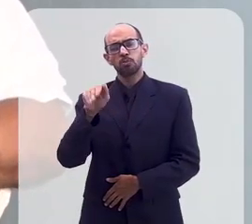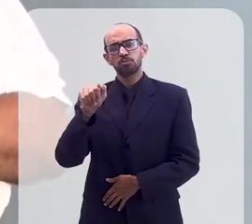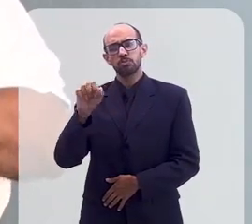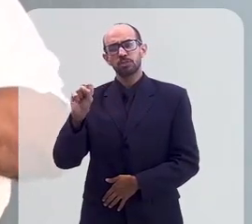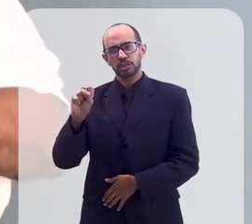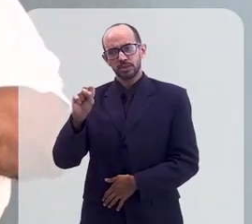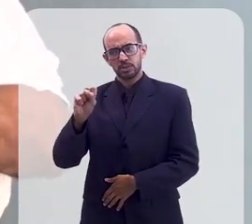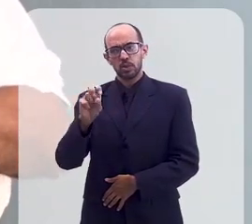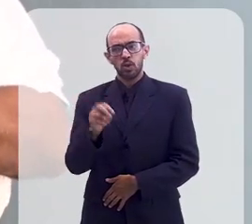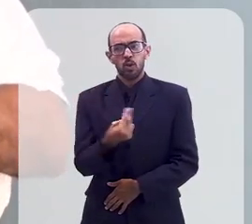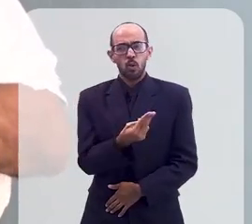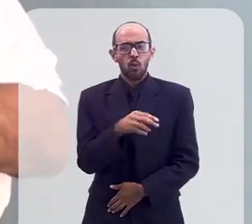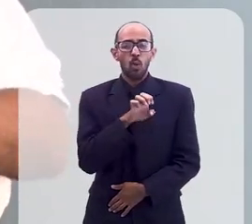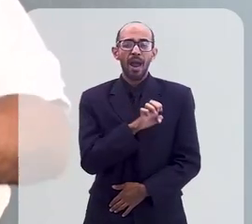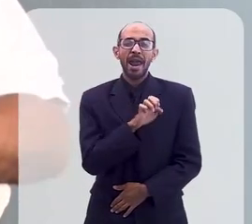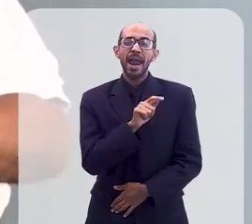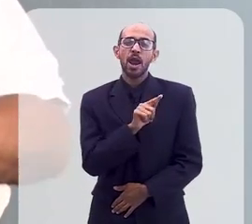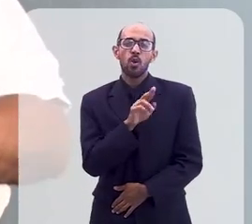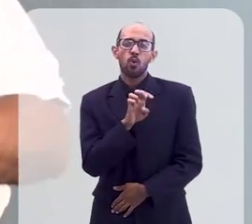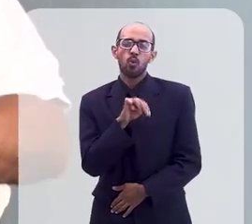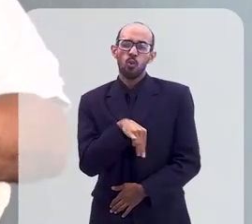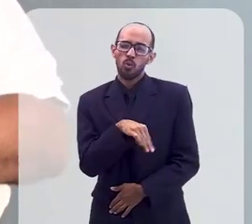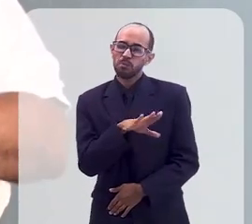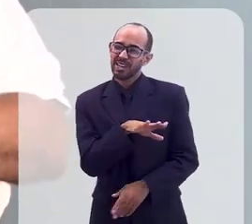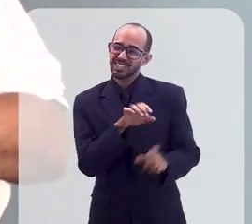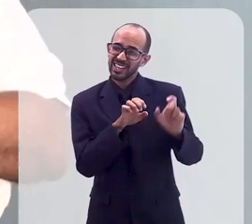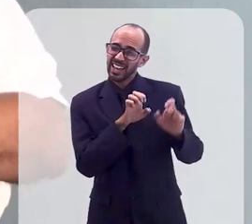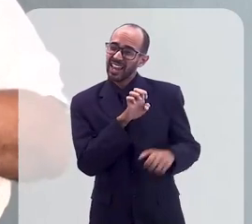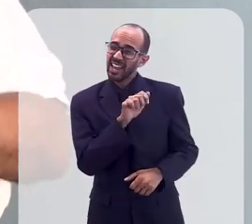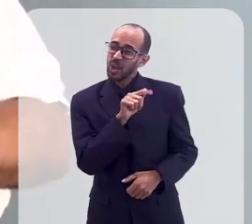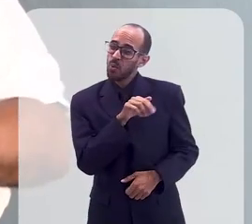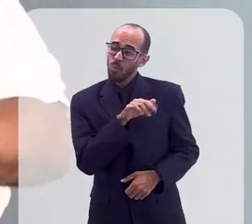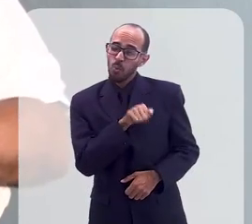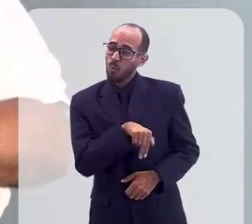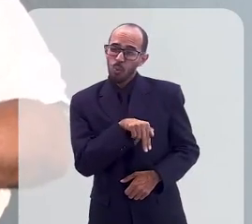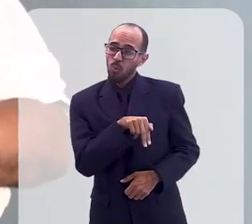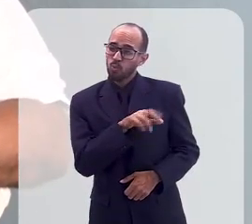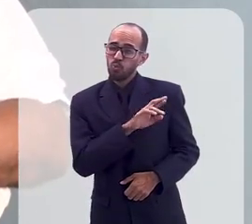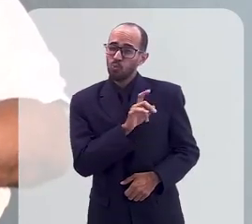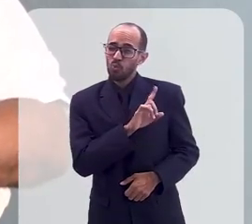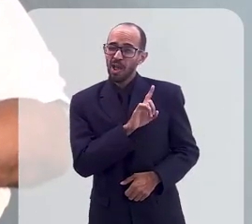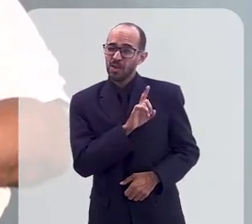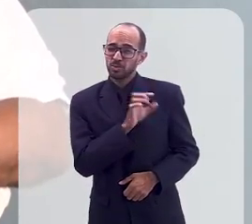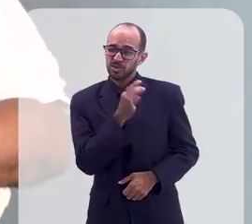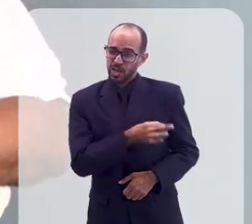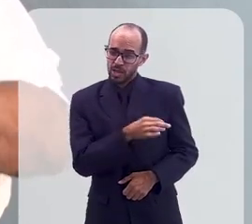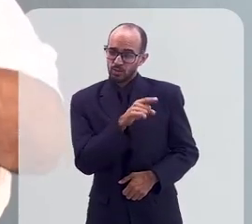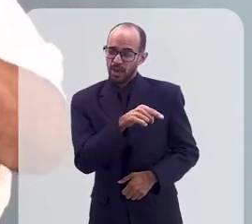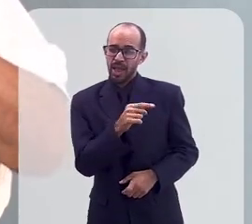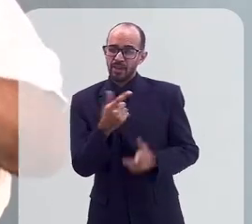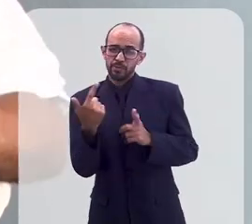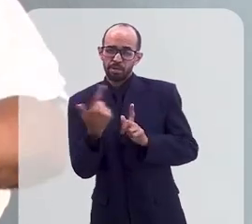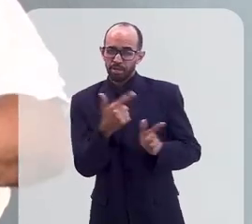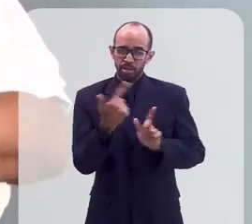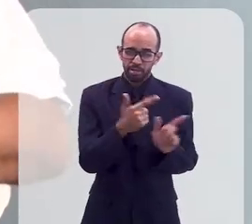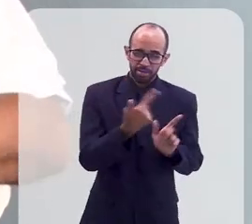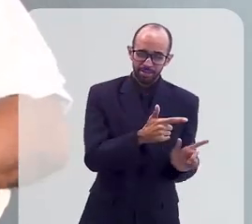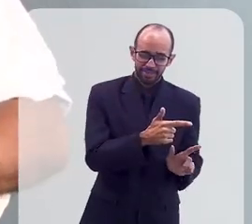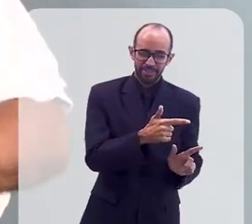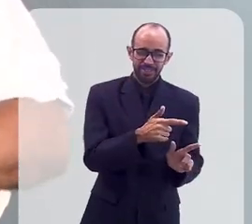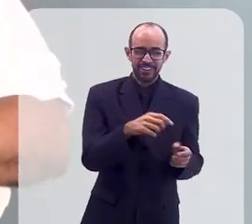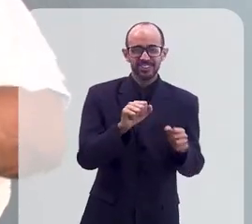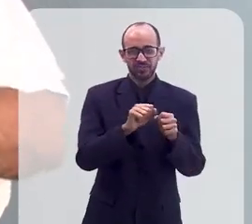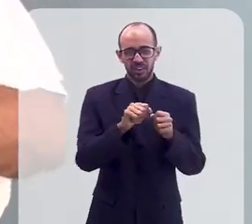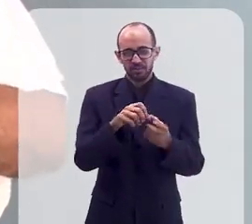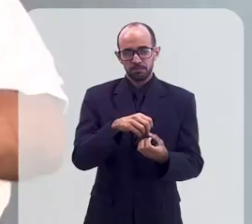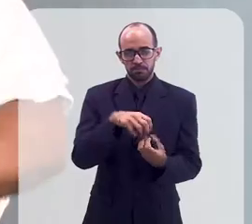eguns, mas egum ainda não é o termo certo. Certo. O termo certo seria quiumba. Seriam os zombeteiros, mistificadores, que